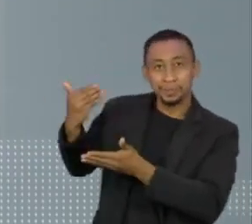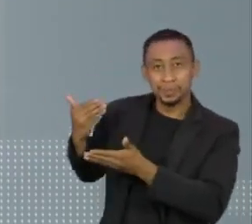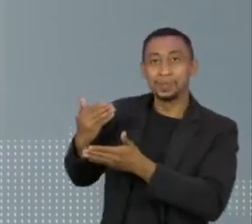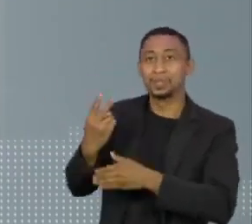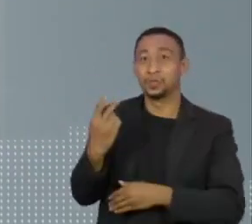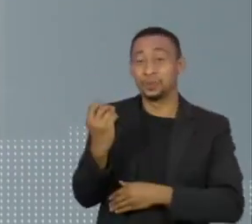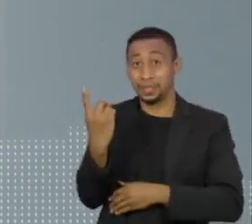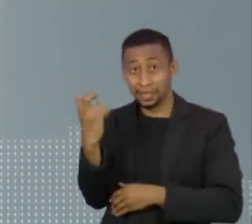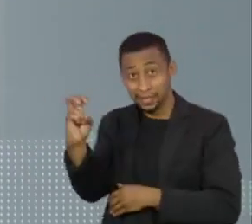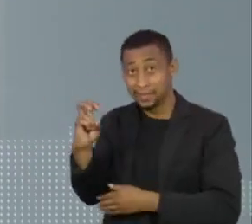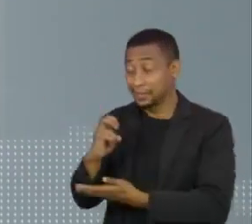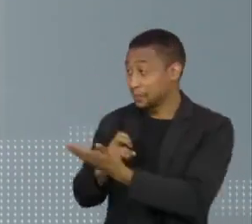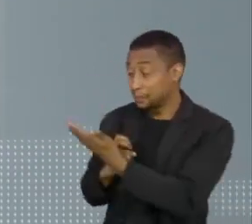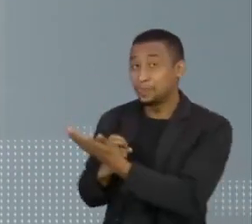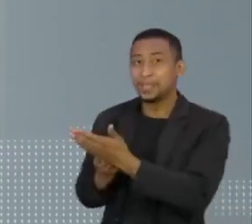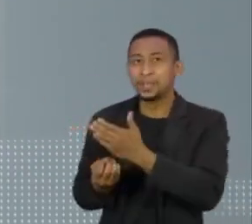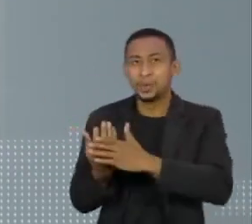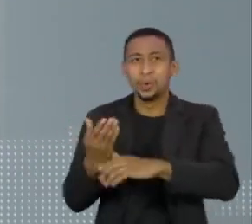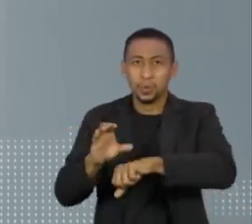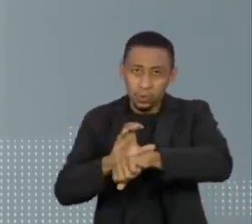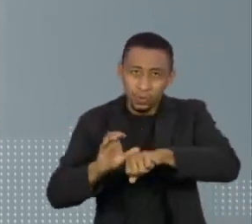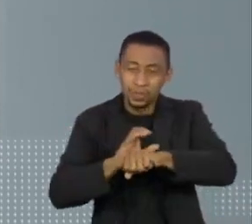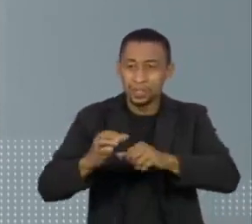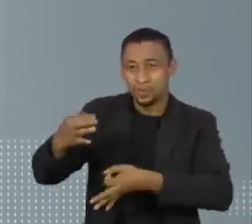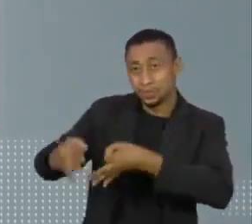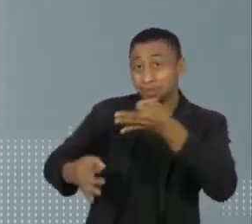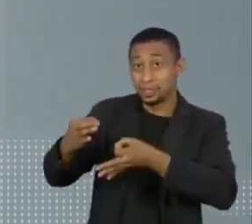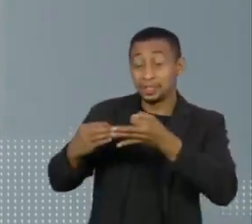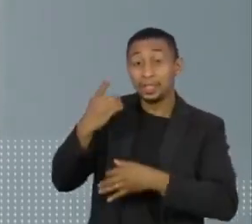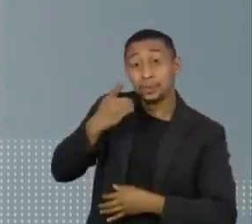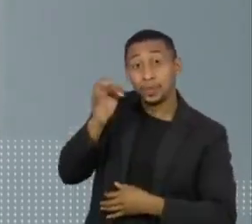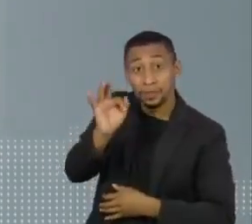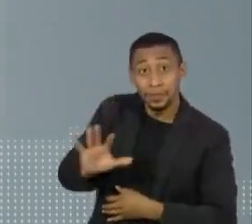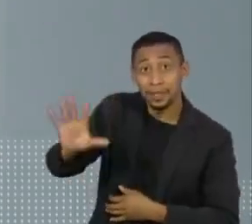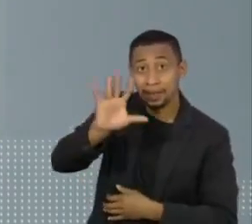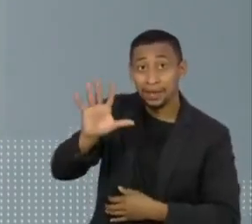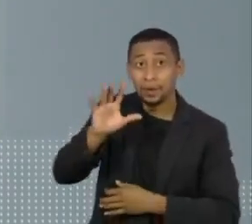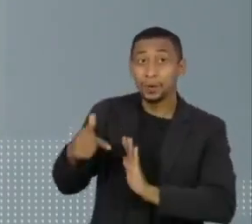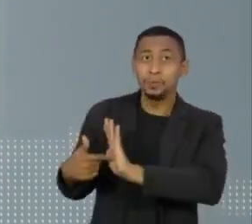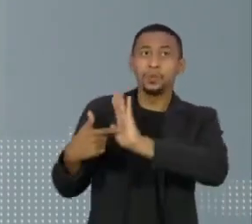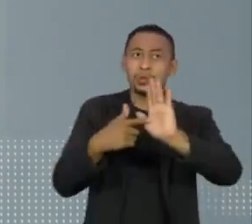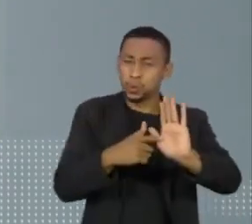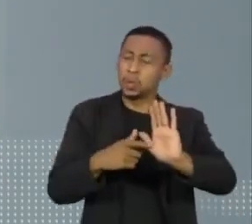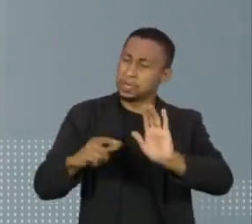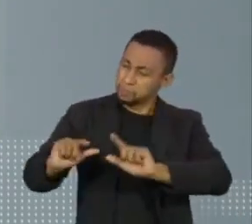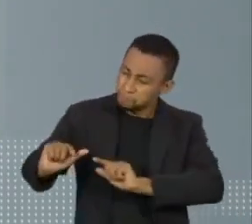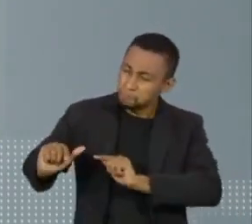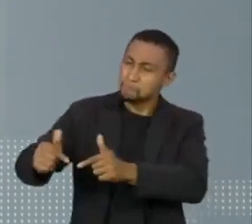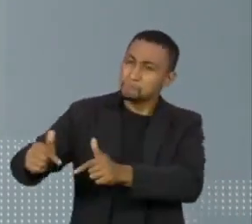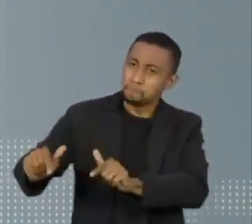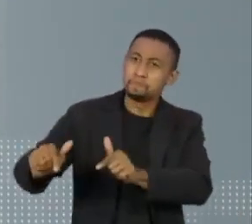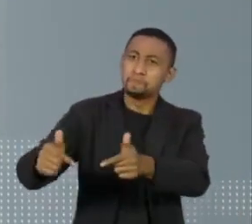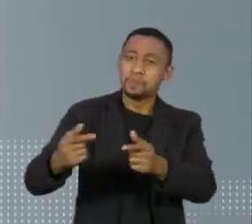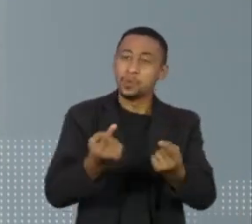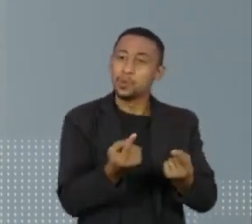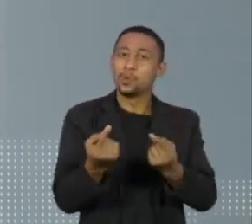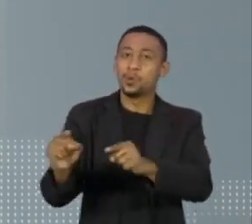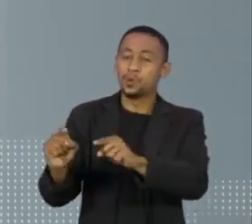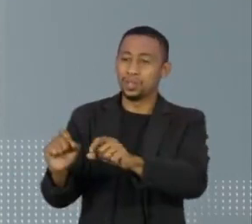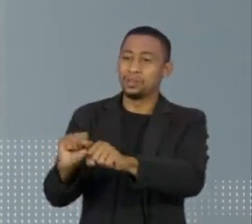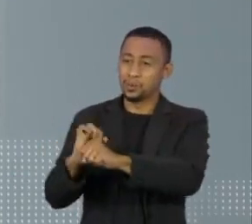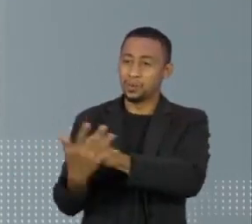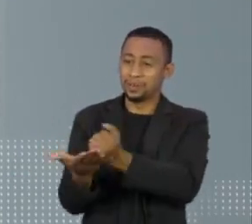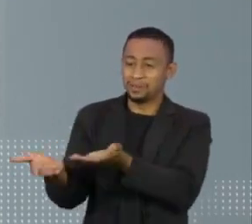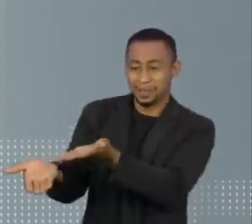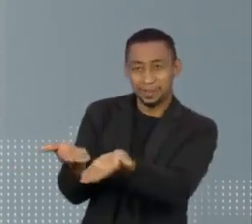em 2015, quando Covas era deputado federal, e ressaltou a forma aguerrida como conduziu o combate à pandemia